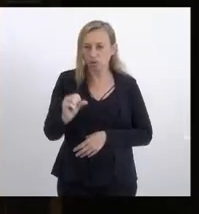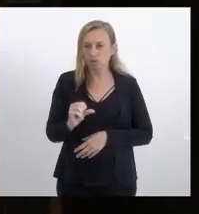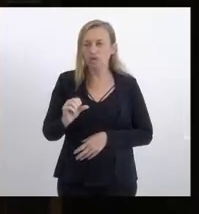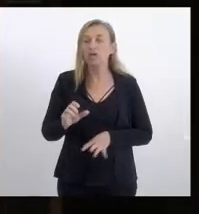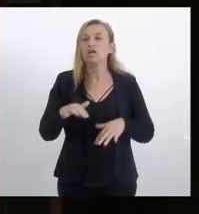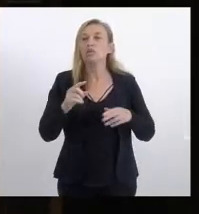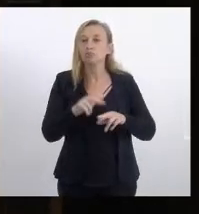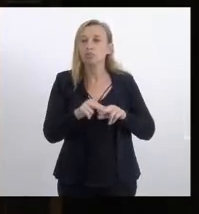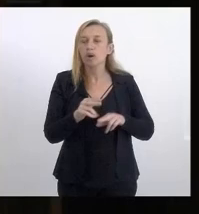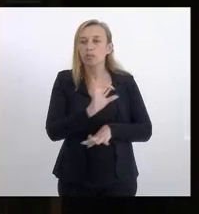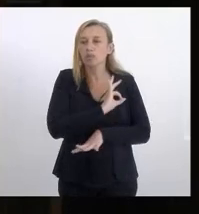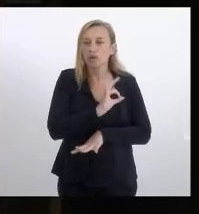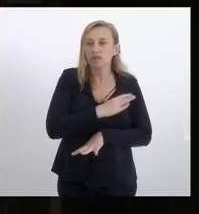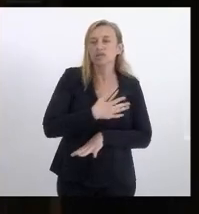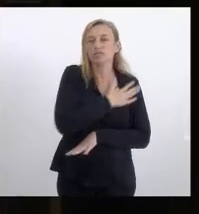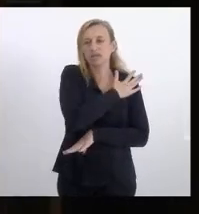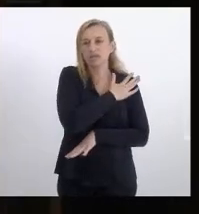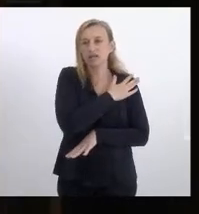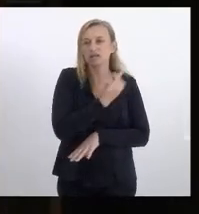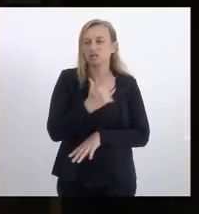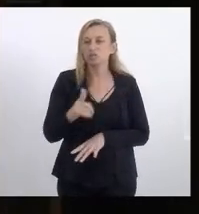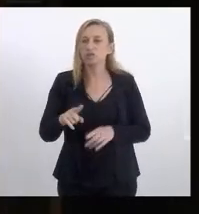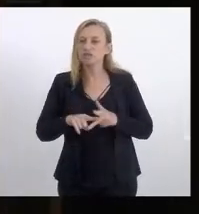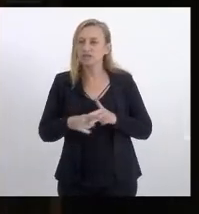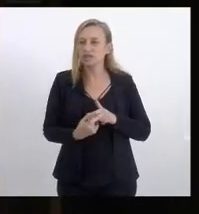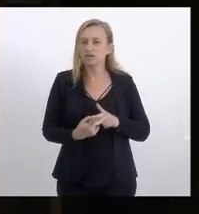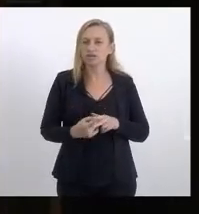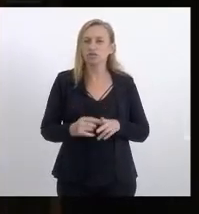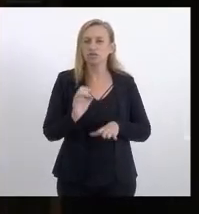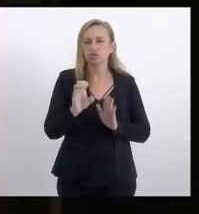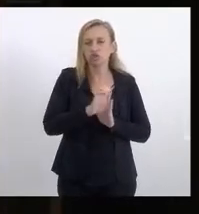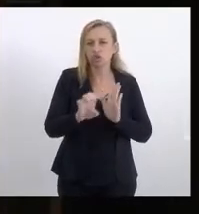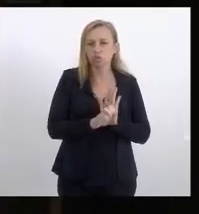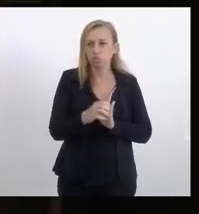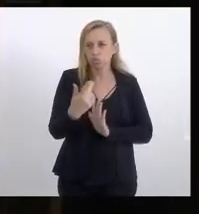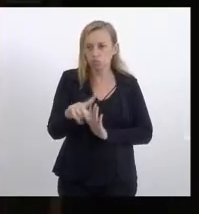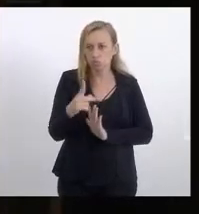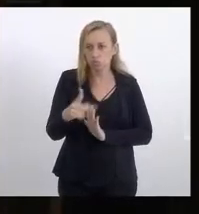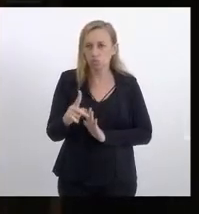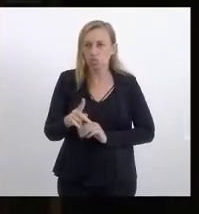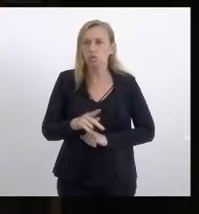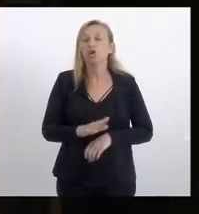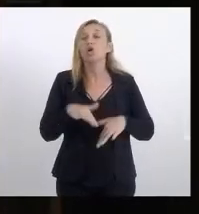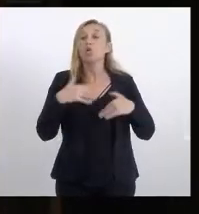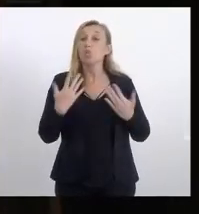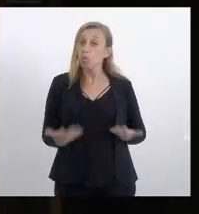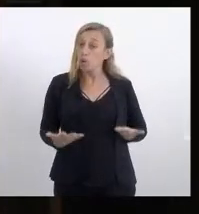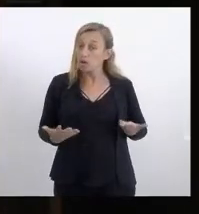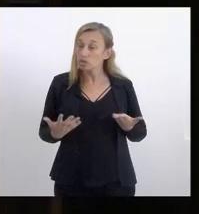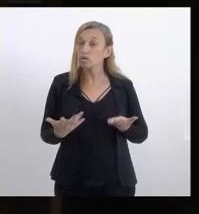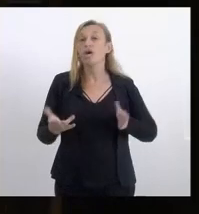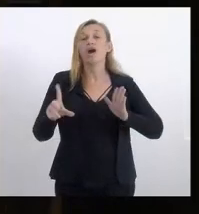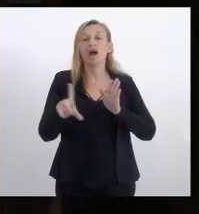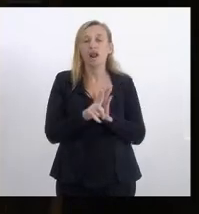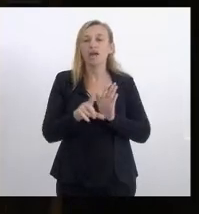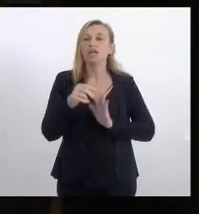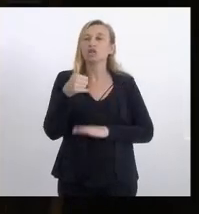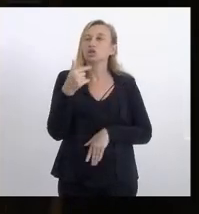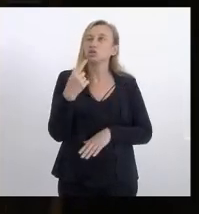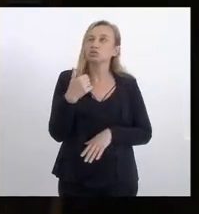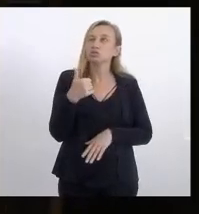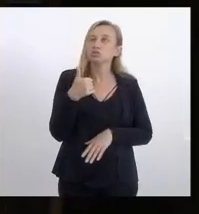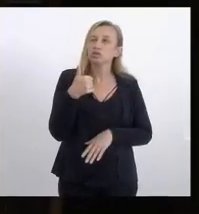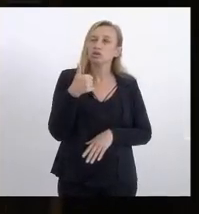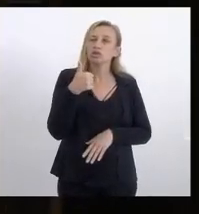EA Polícia Militar ficou sem essa regulamentação no estatuto dela e quando o a lei dois